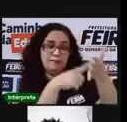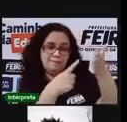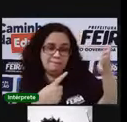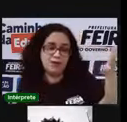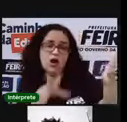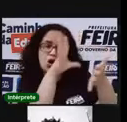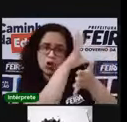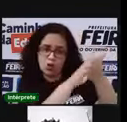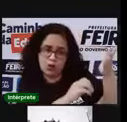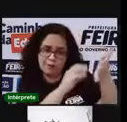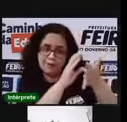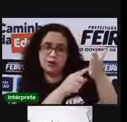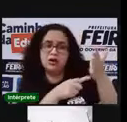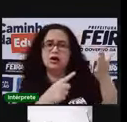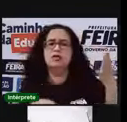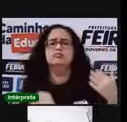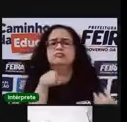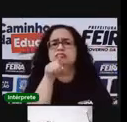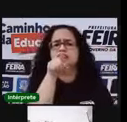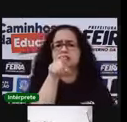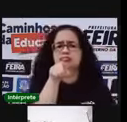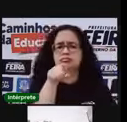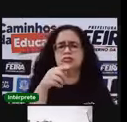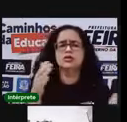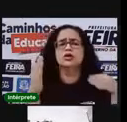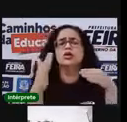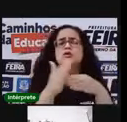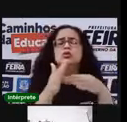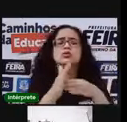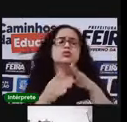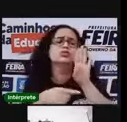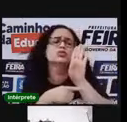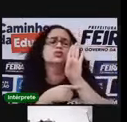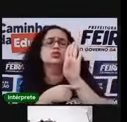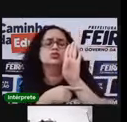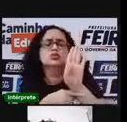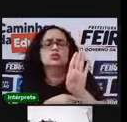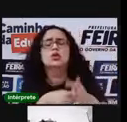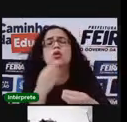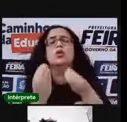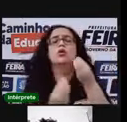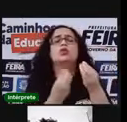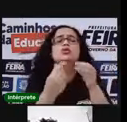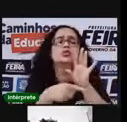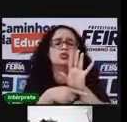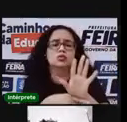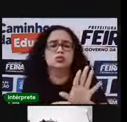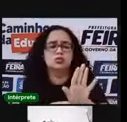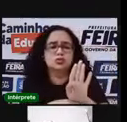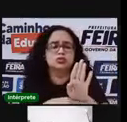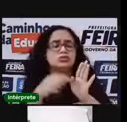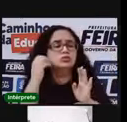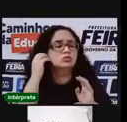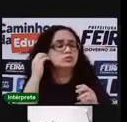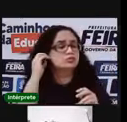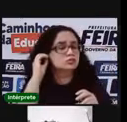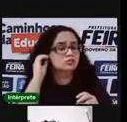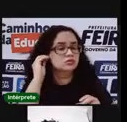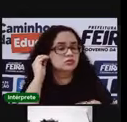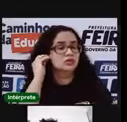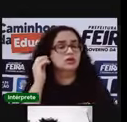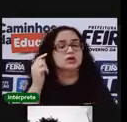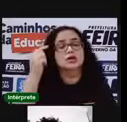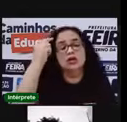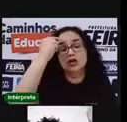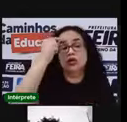Anota isso aí, galerinha. Olha. Quando é que eu sou solidário? Quando é que eu sou solidária? Quando é? Quando a gente age